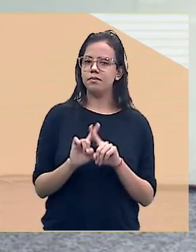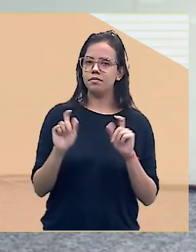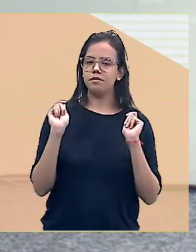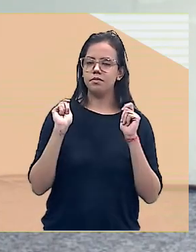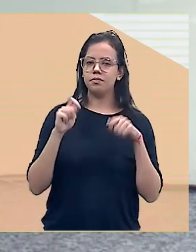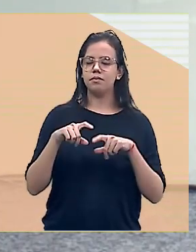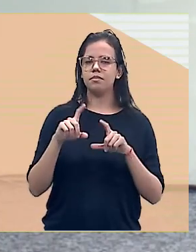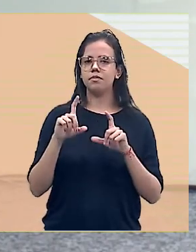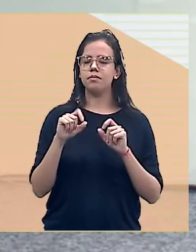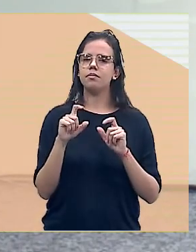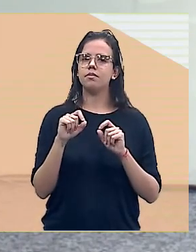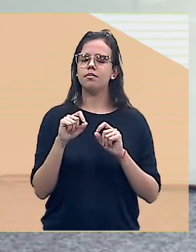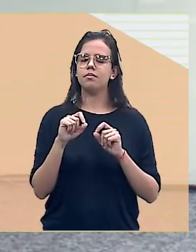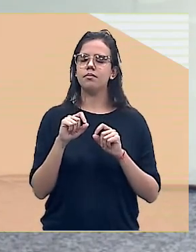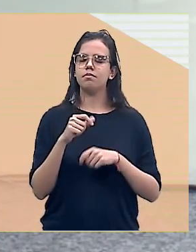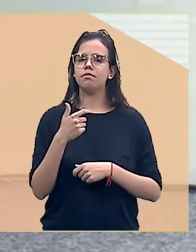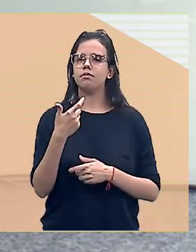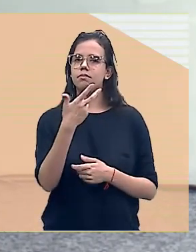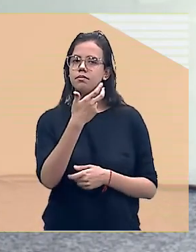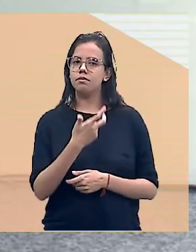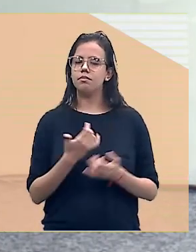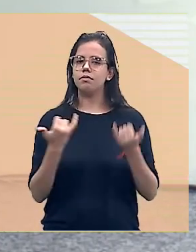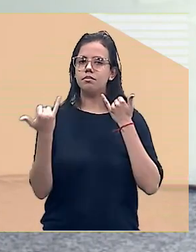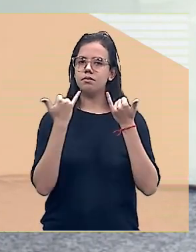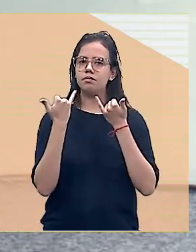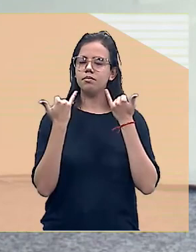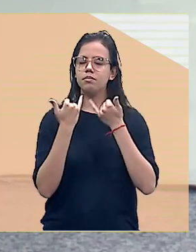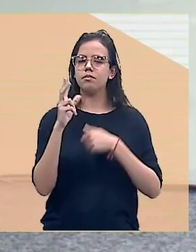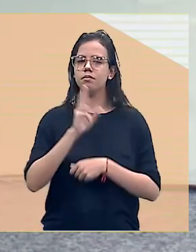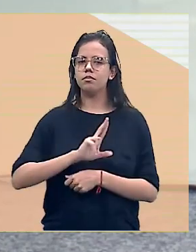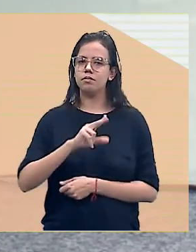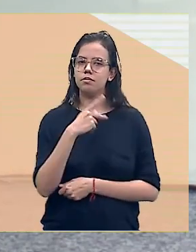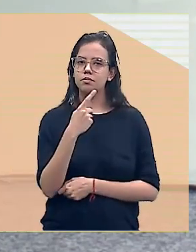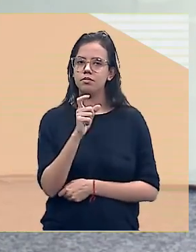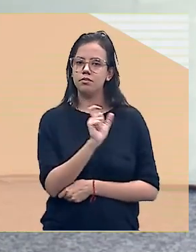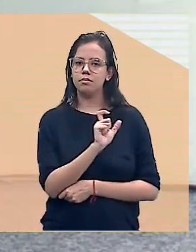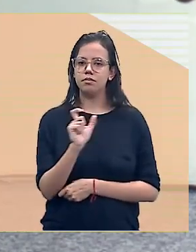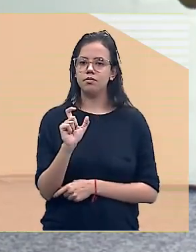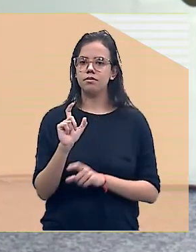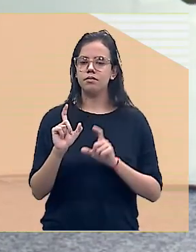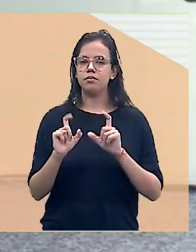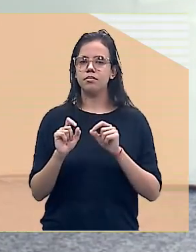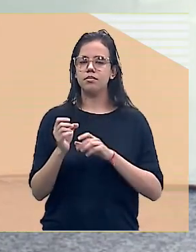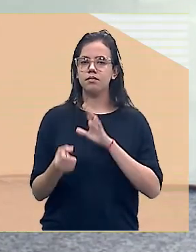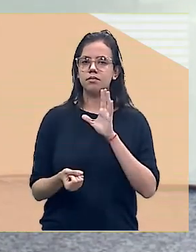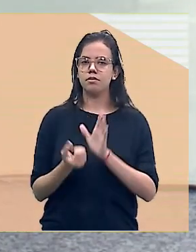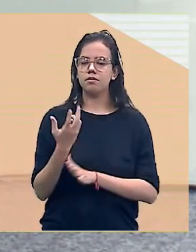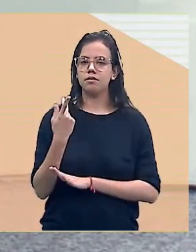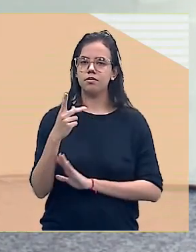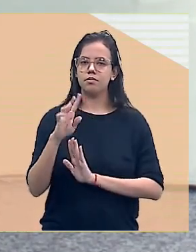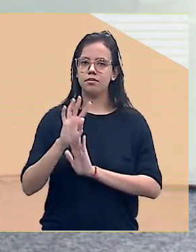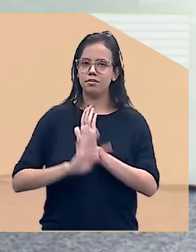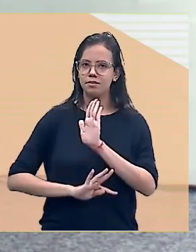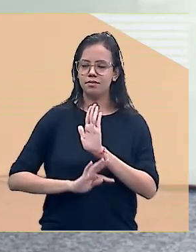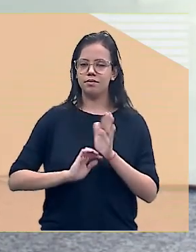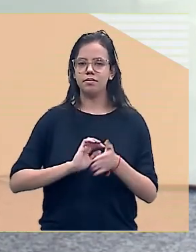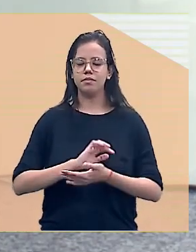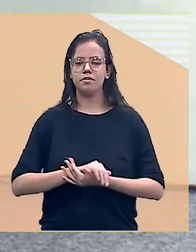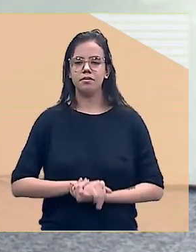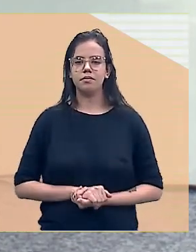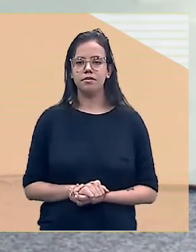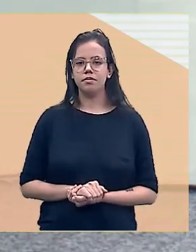você pode fazer aquelas pegar aquelas informações e com as tuas palavras você construir a tua O que é